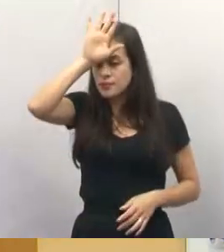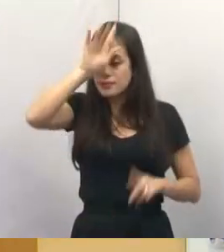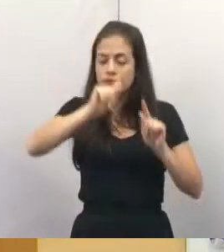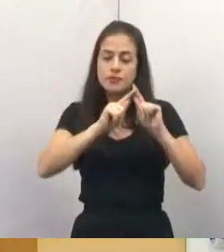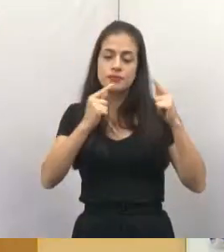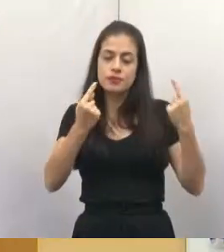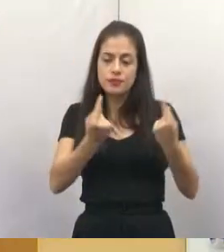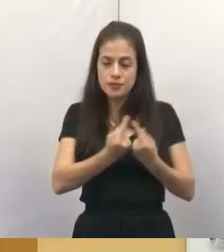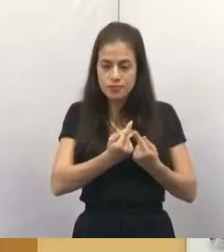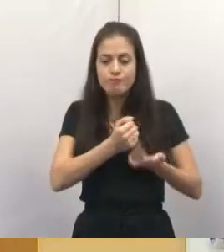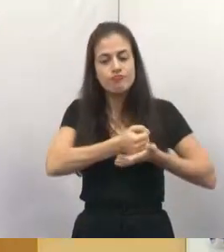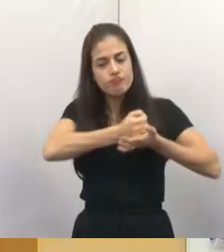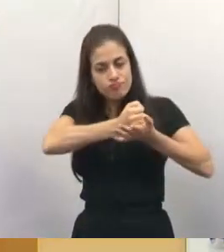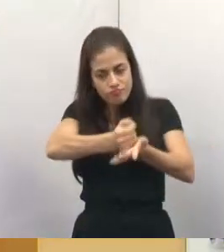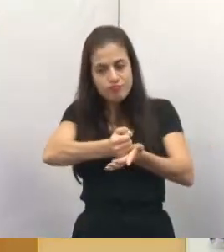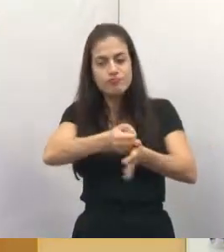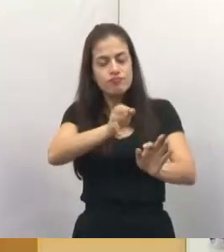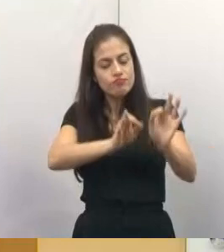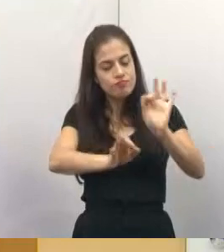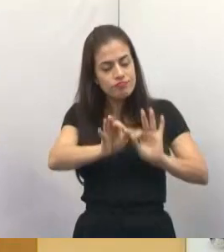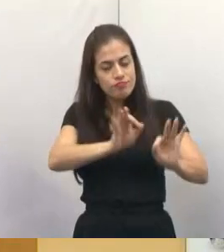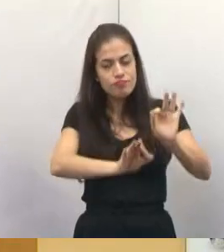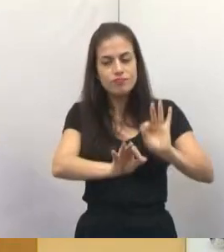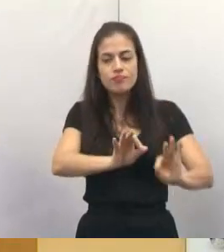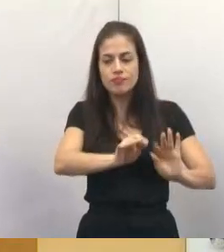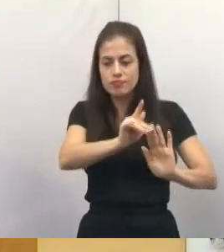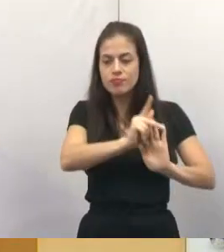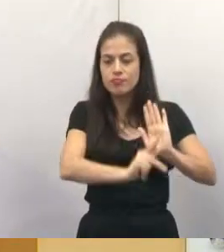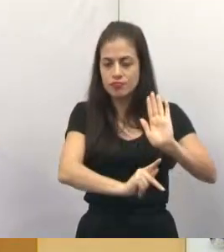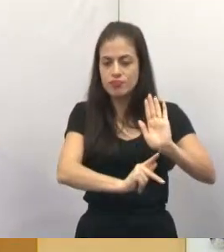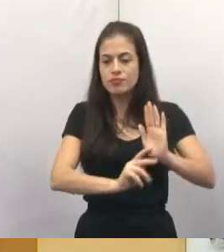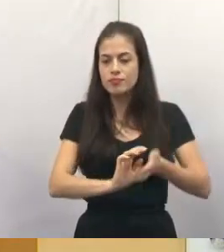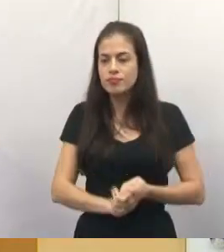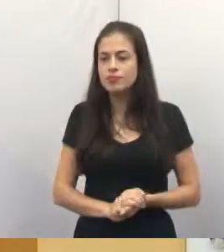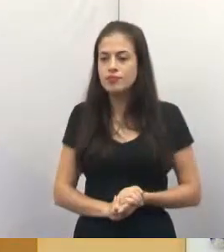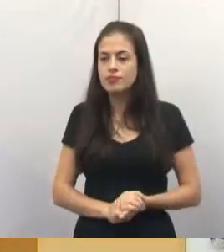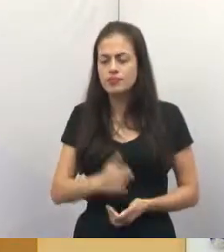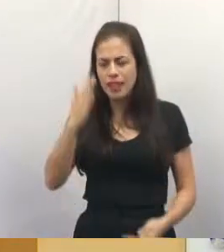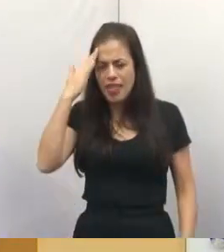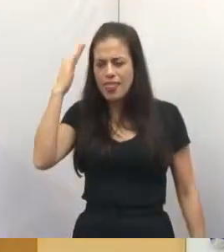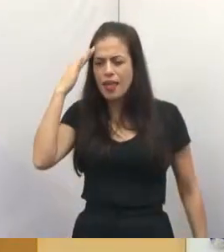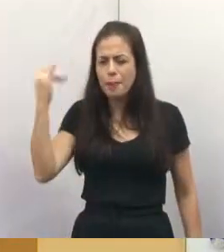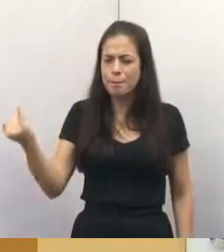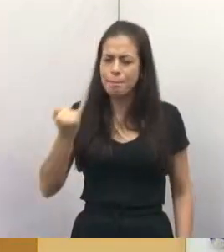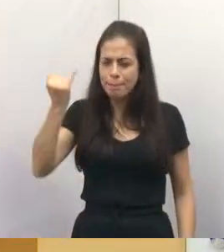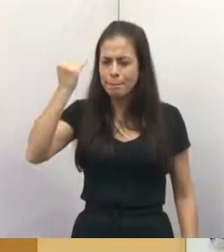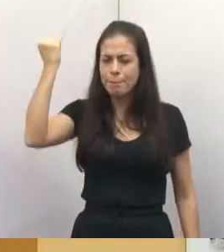que ajudou muito nessa elaboração aí. A gente sabe a importância que é